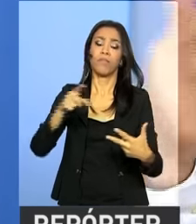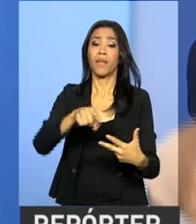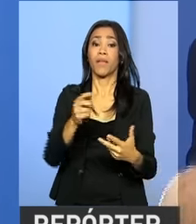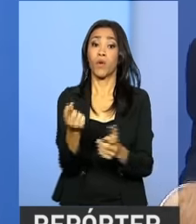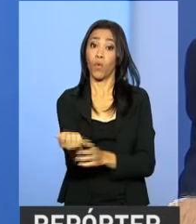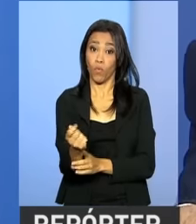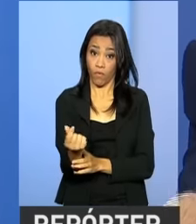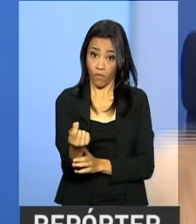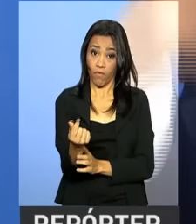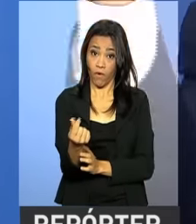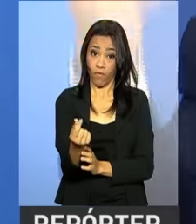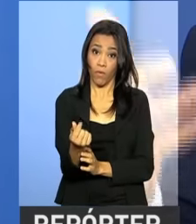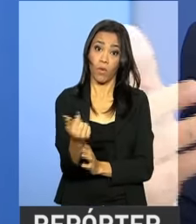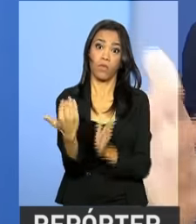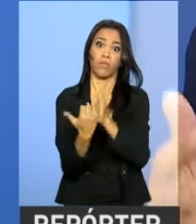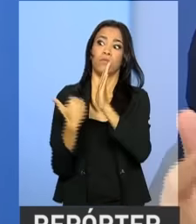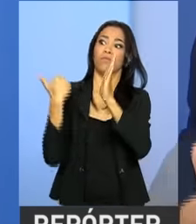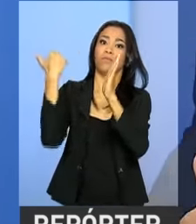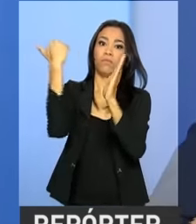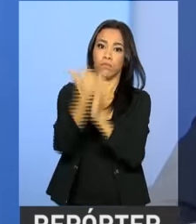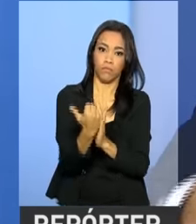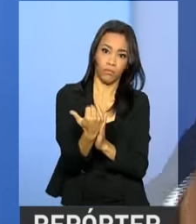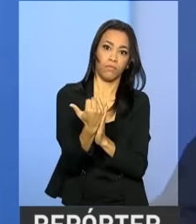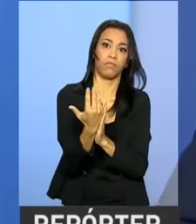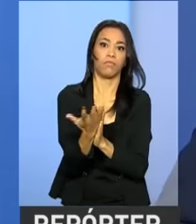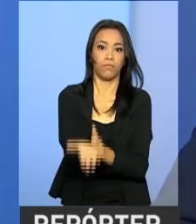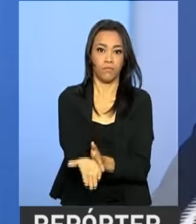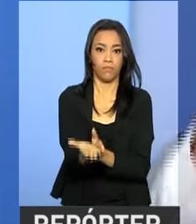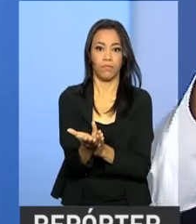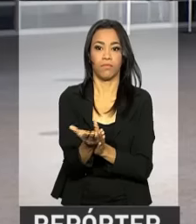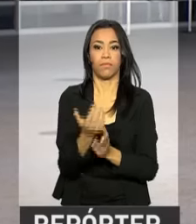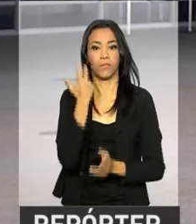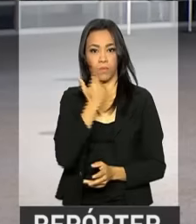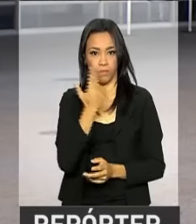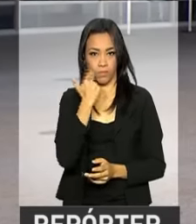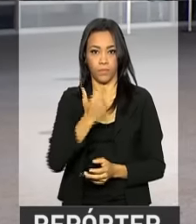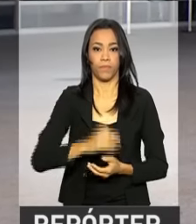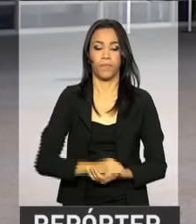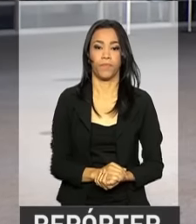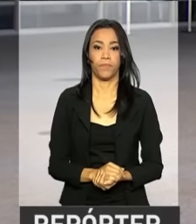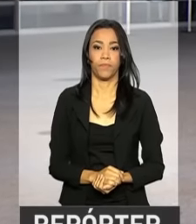preço passar muito para cima também do razoável.